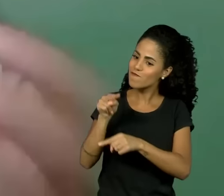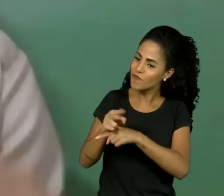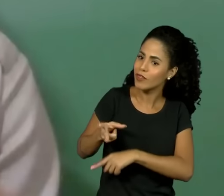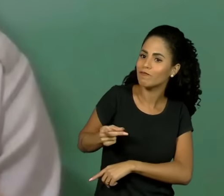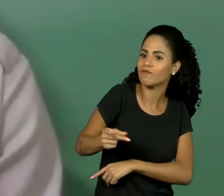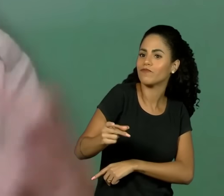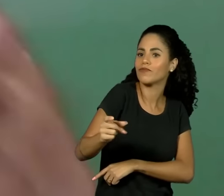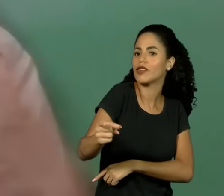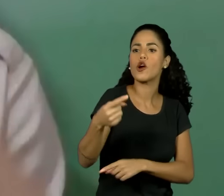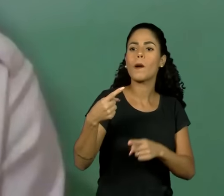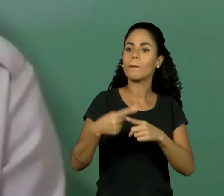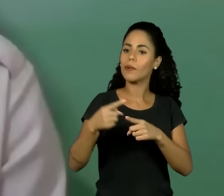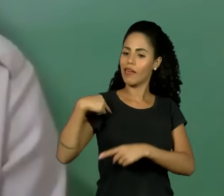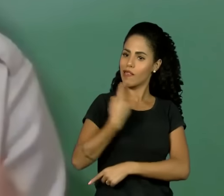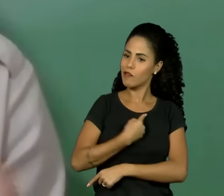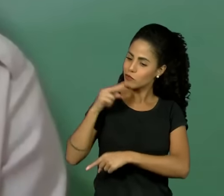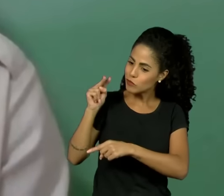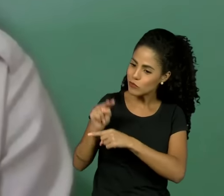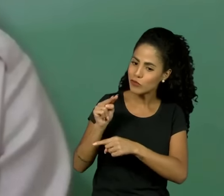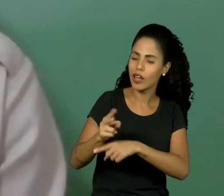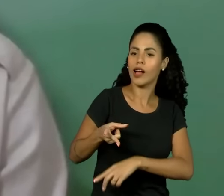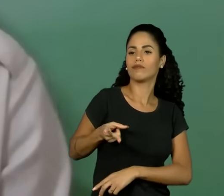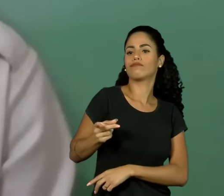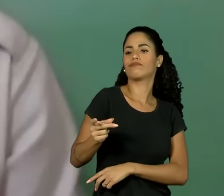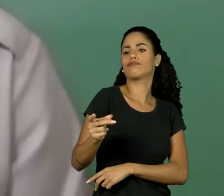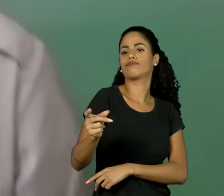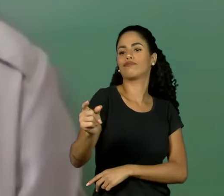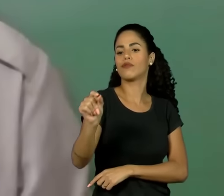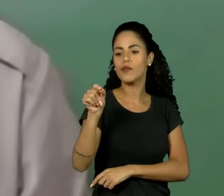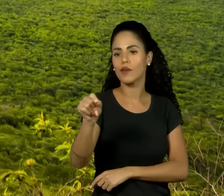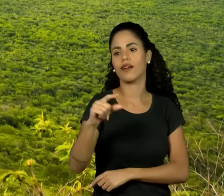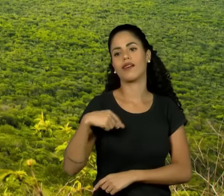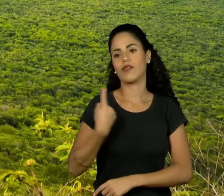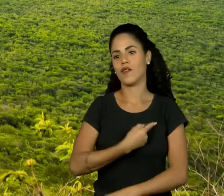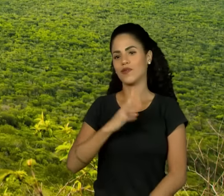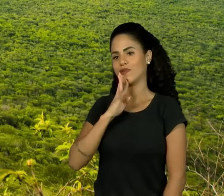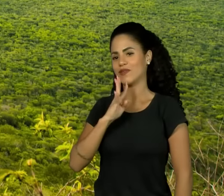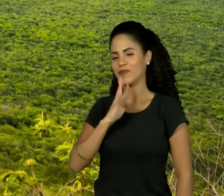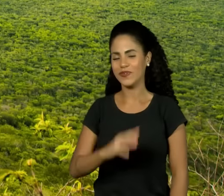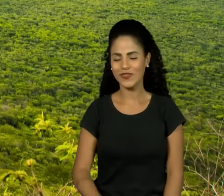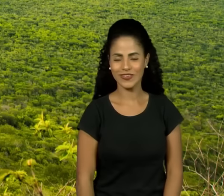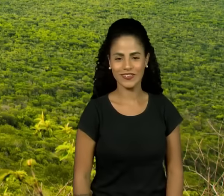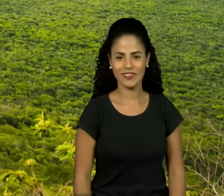gente só cuida, a gente só conserva, só preserva aquilo que a gente conhece, né?